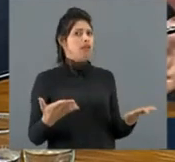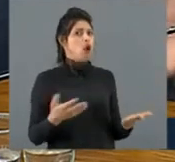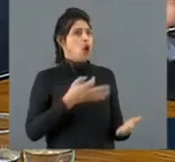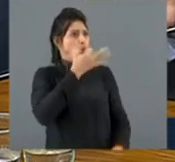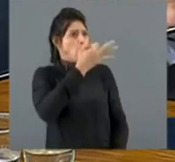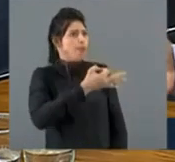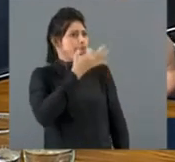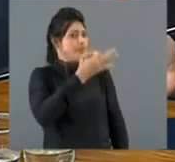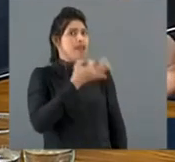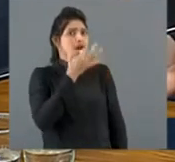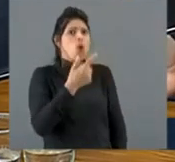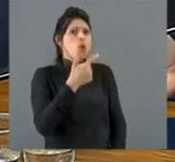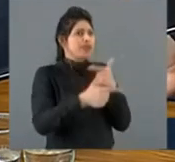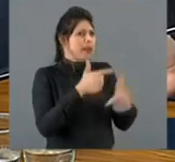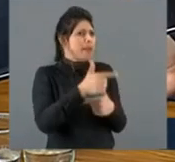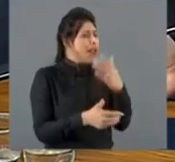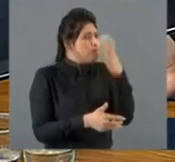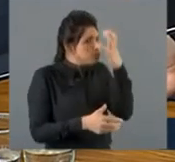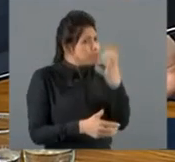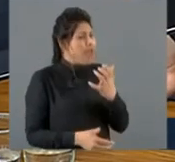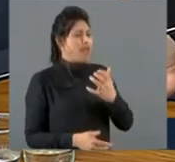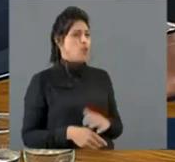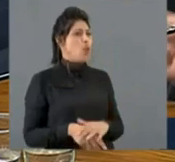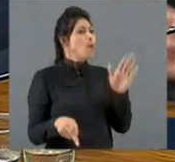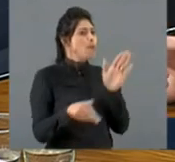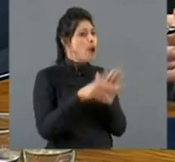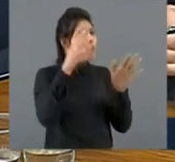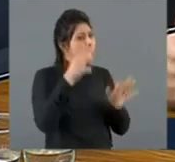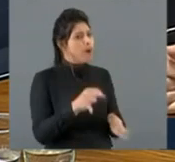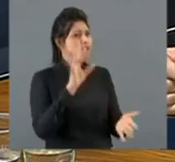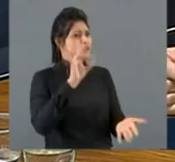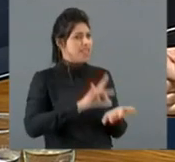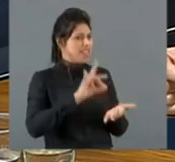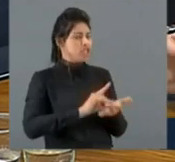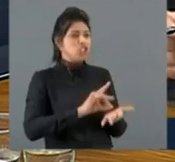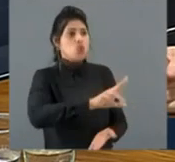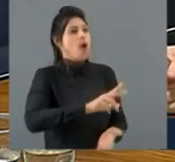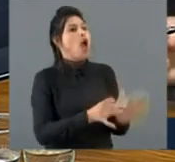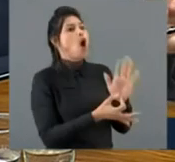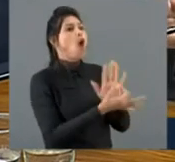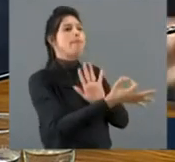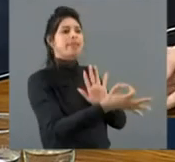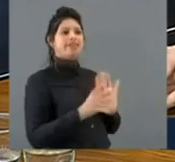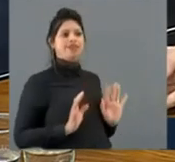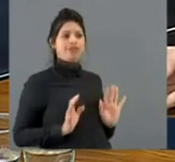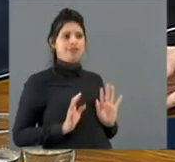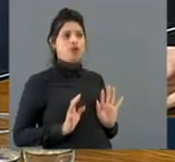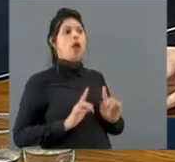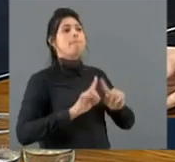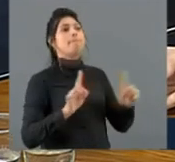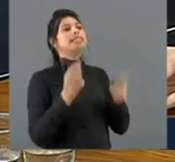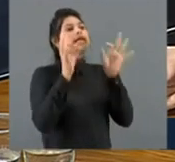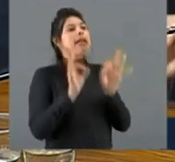opinião, ou mesmo de trabalho sério, de acordo com a verdade, não opinativo, é, via de